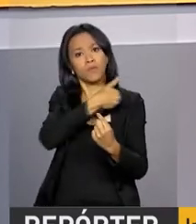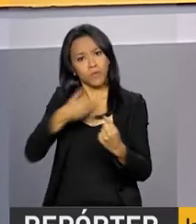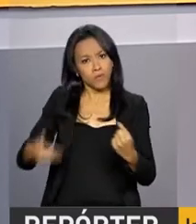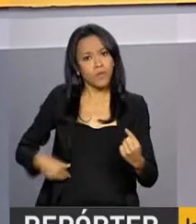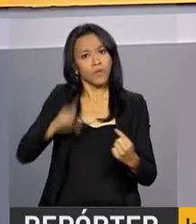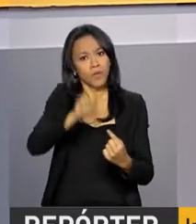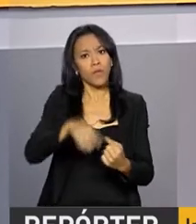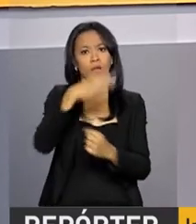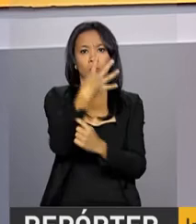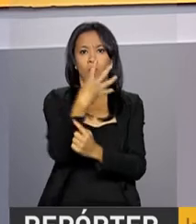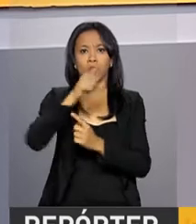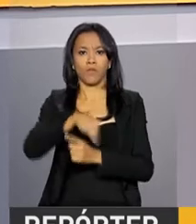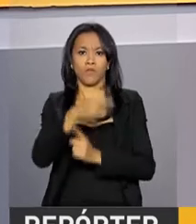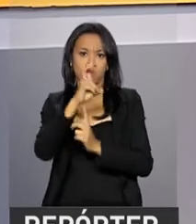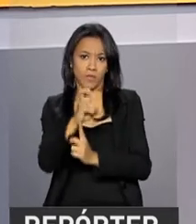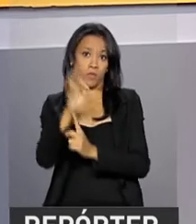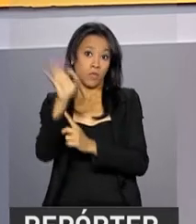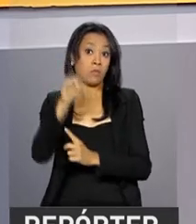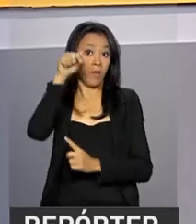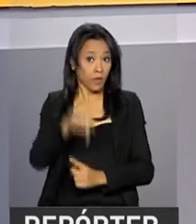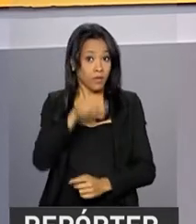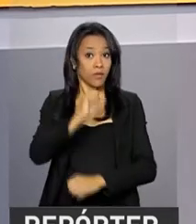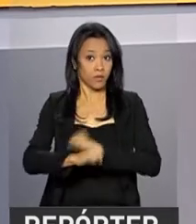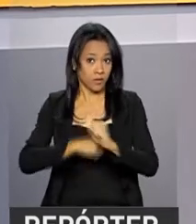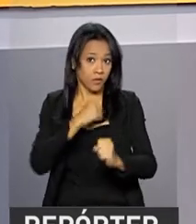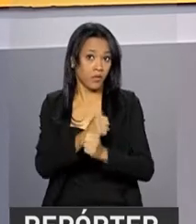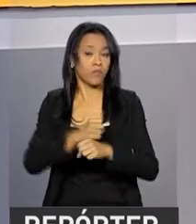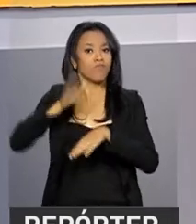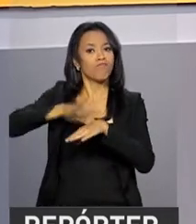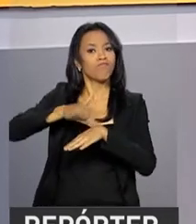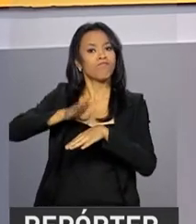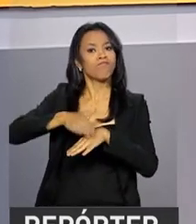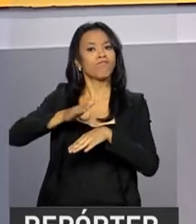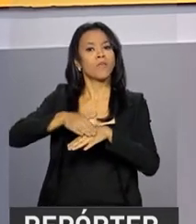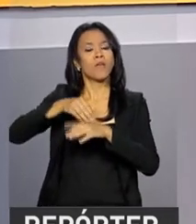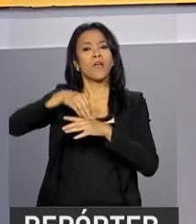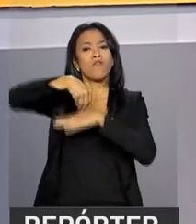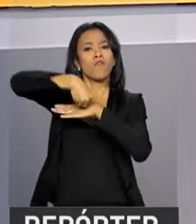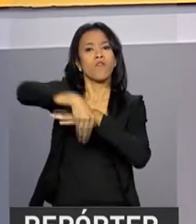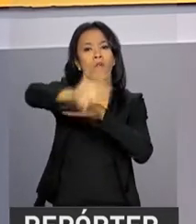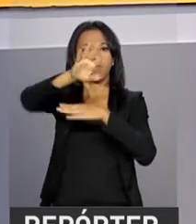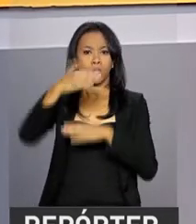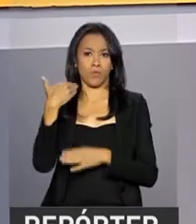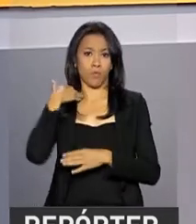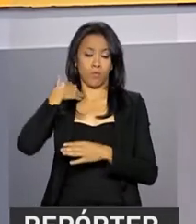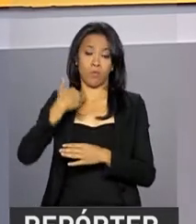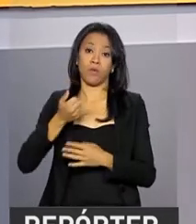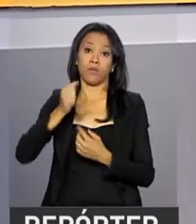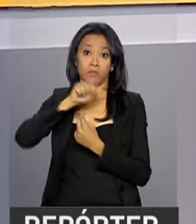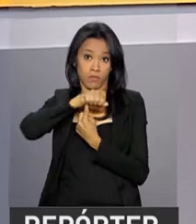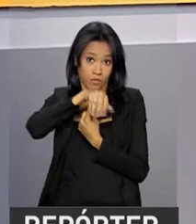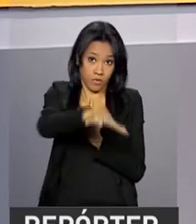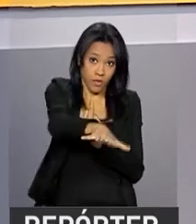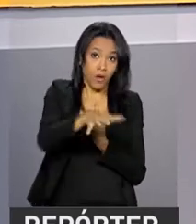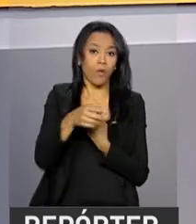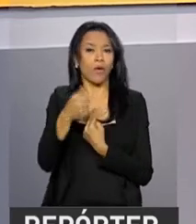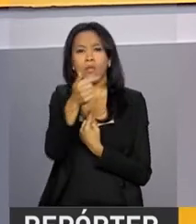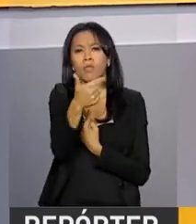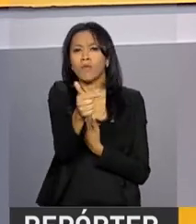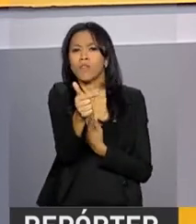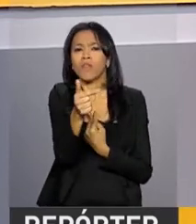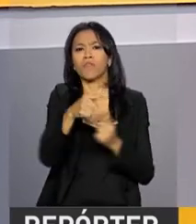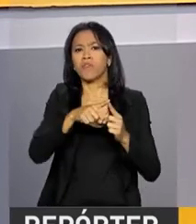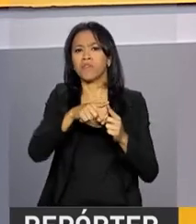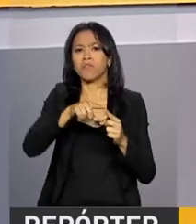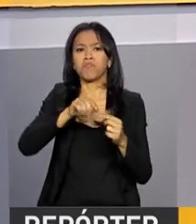quatro e meio por cento para este ano de acordo com o boletim focus divulgado hoje pelo banco central não houve alteração na